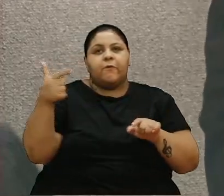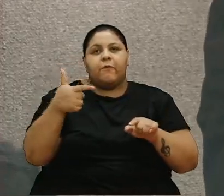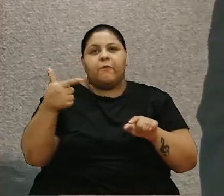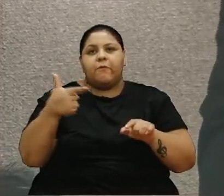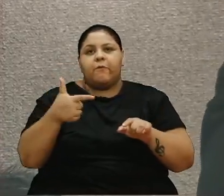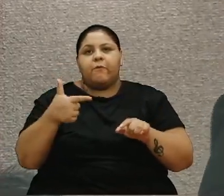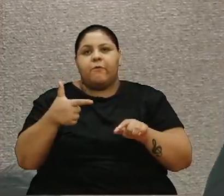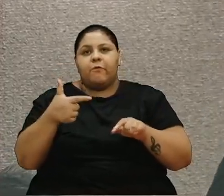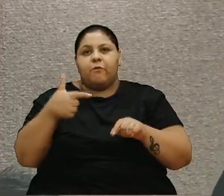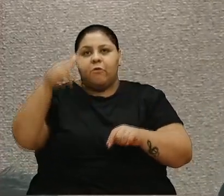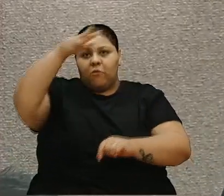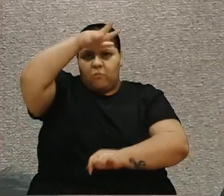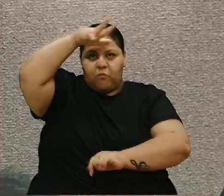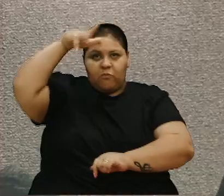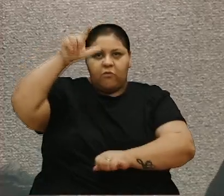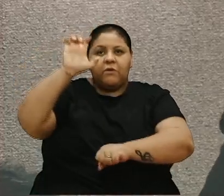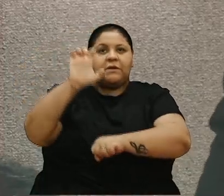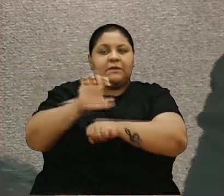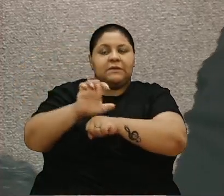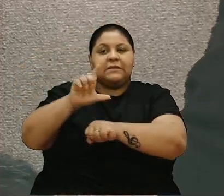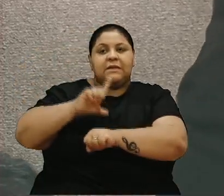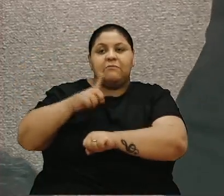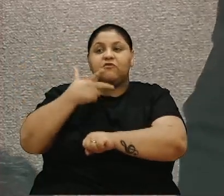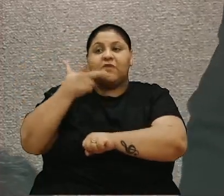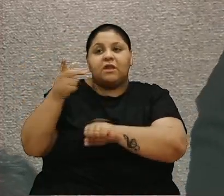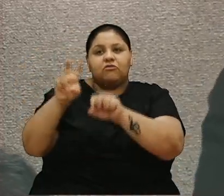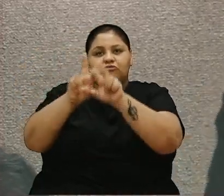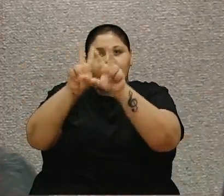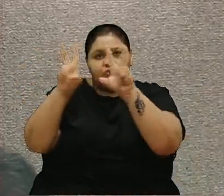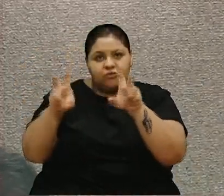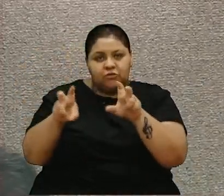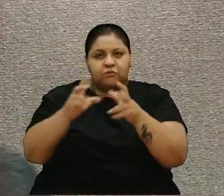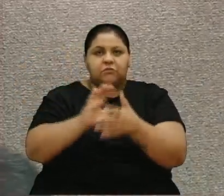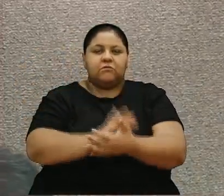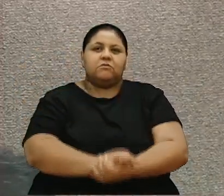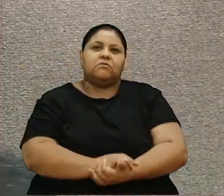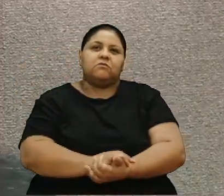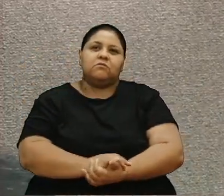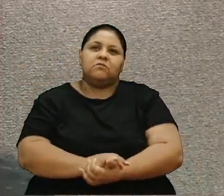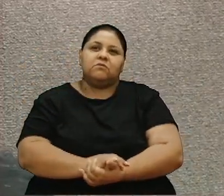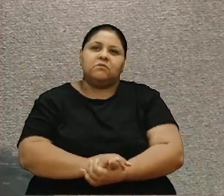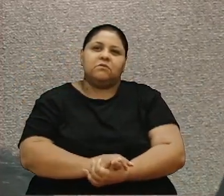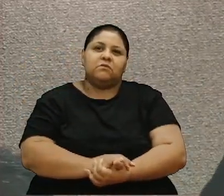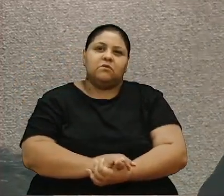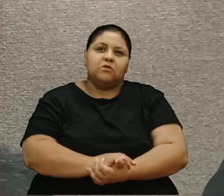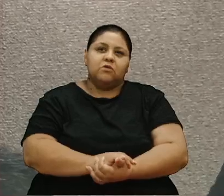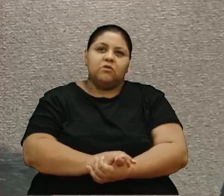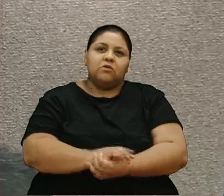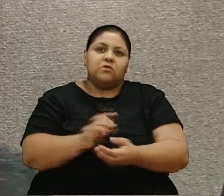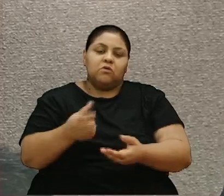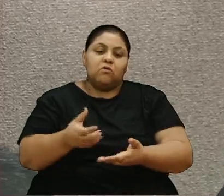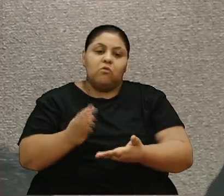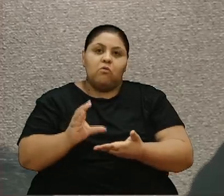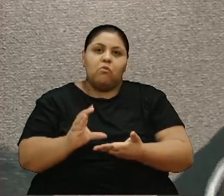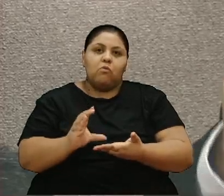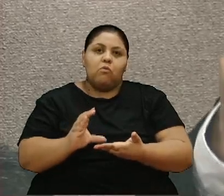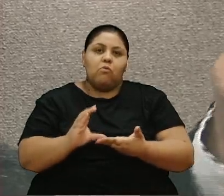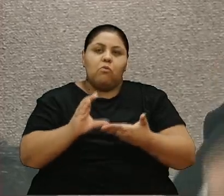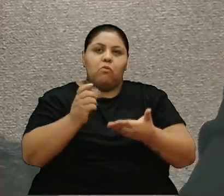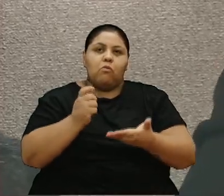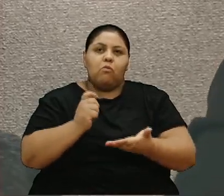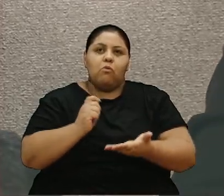município do estado, nós temos que falar sobre o assunto, que é a respeito sobre o empréstimo consignado